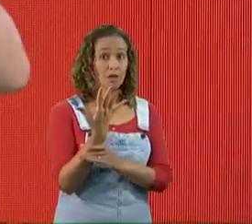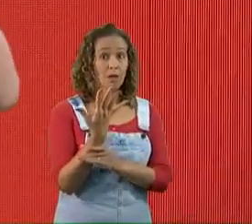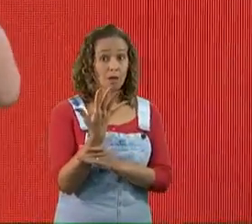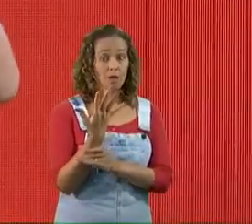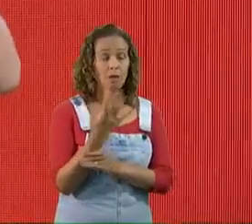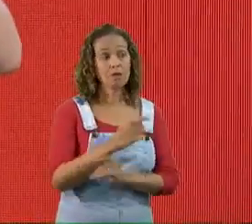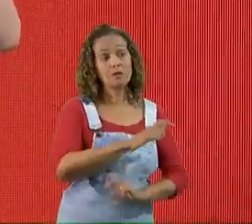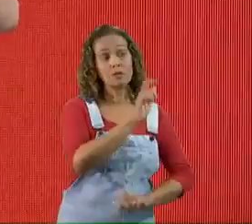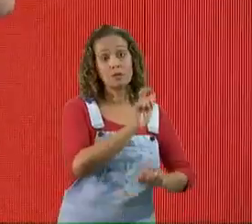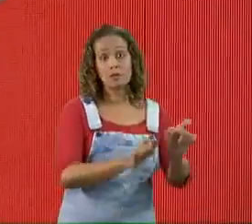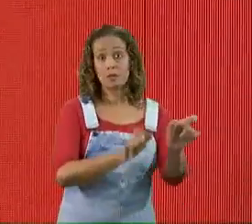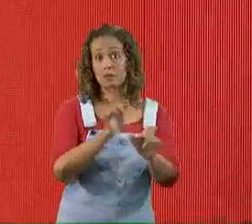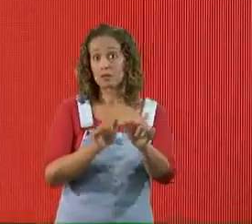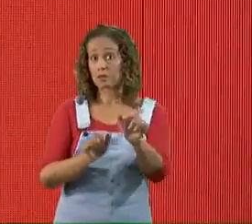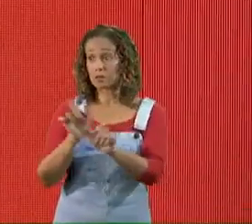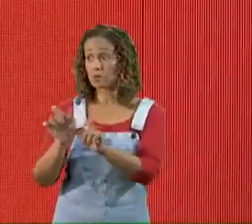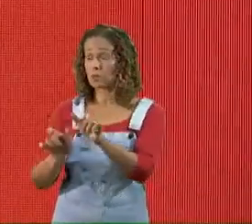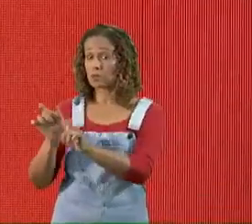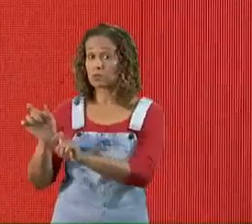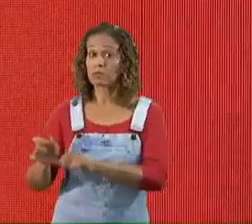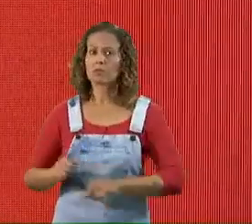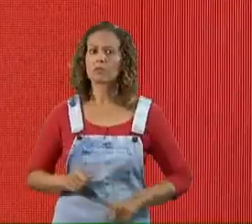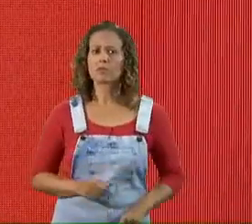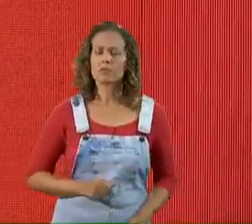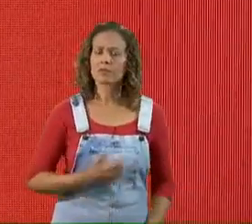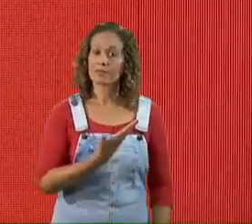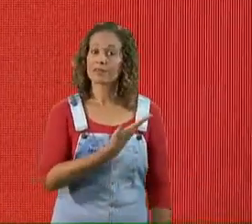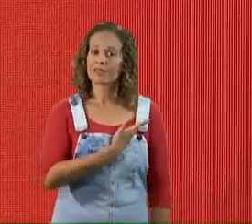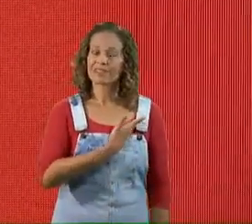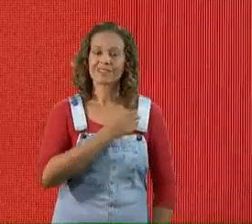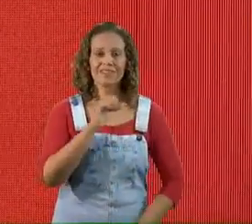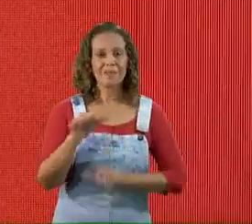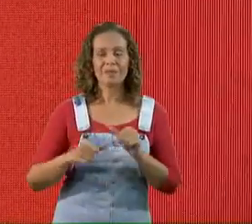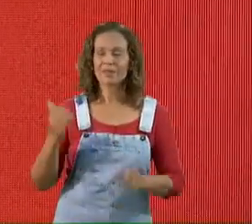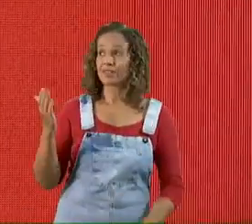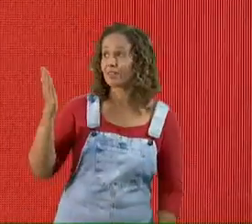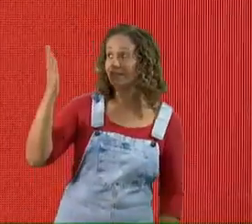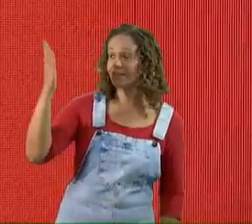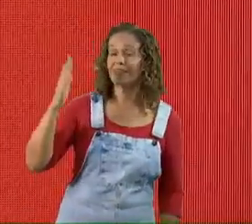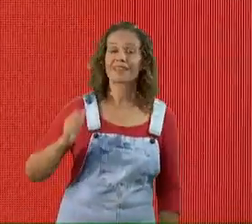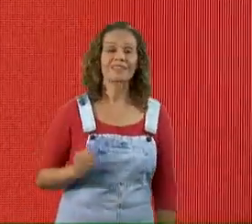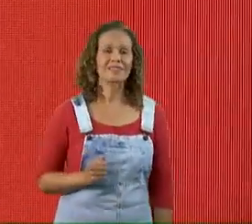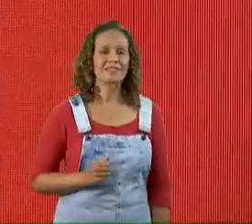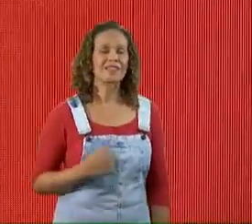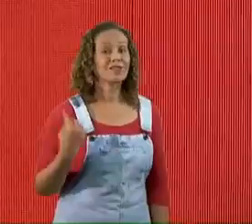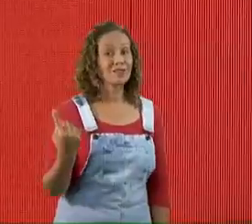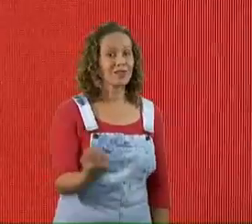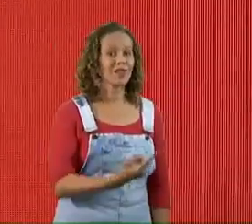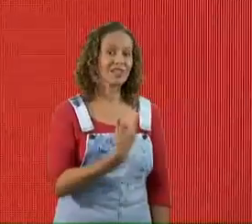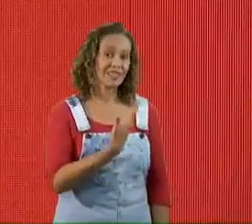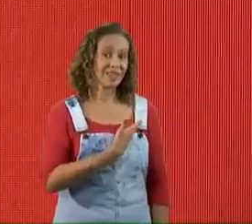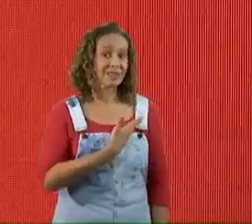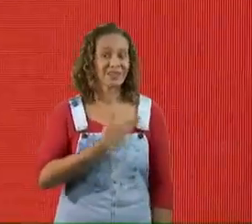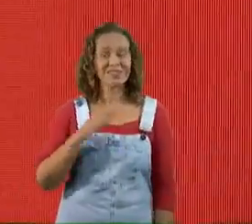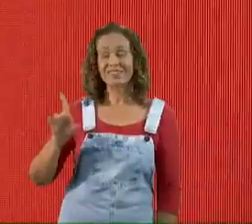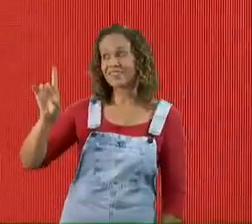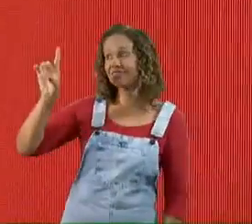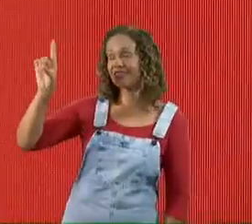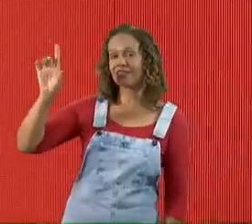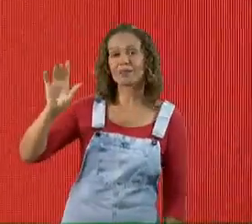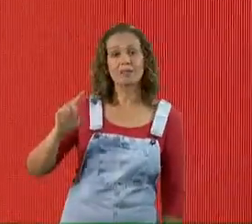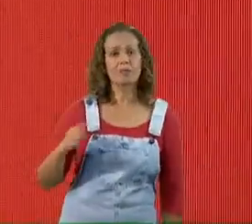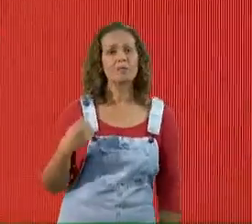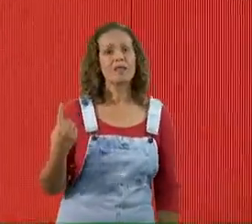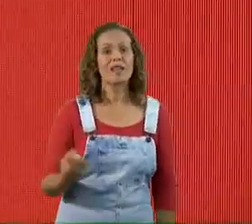Deus criou as pessoas para serem amigos dele. Nós éramos amigos de Deus. A